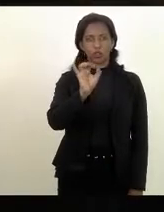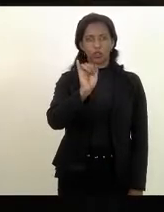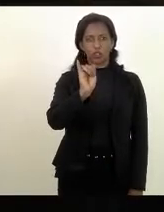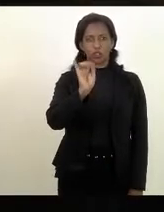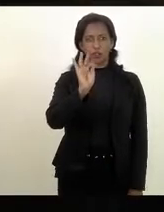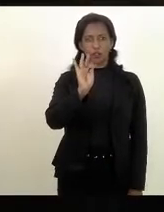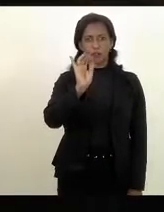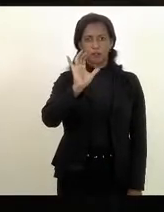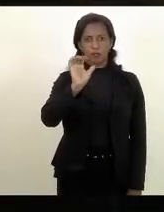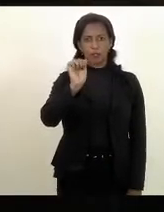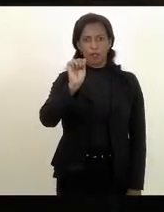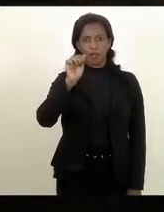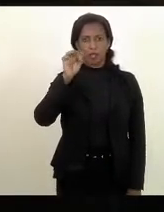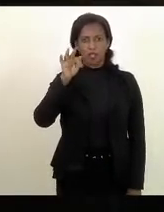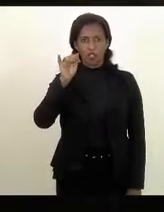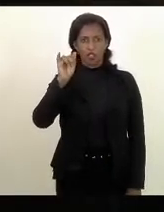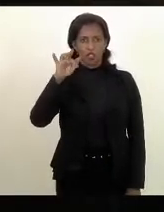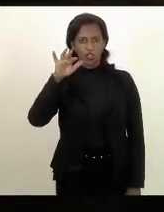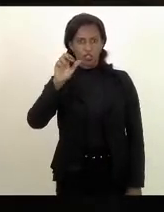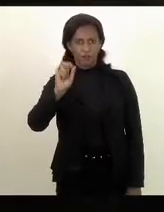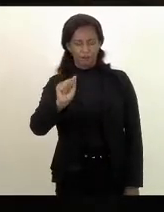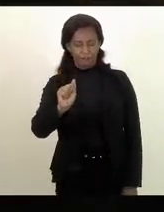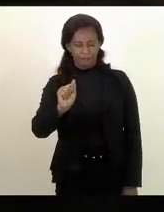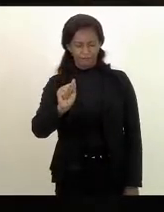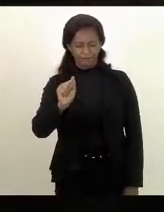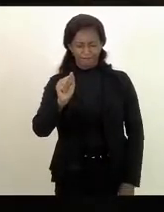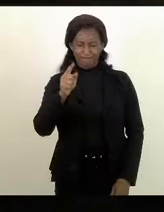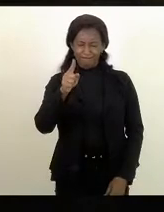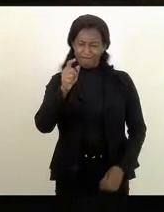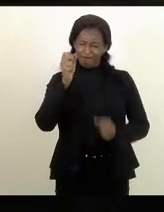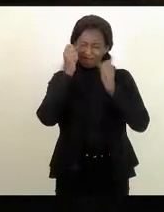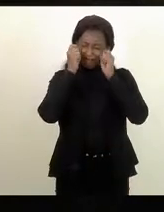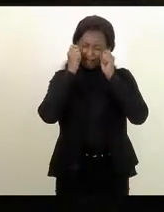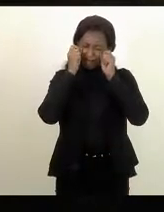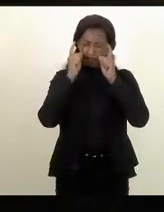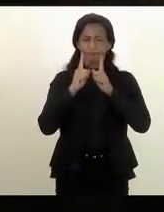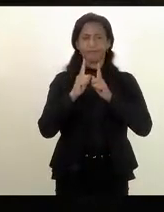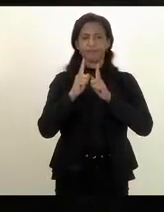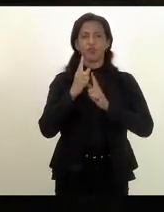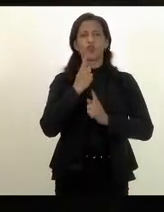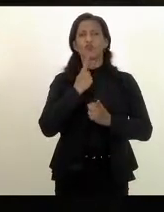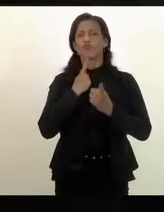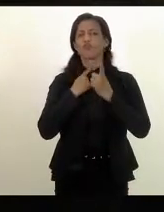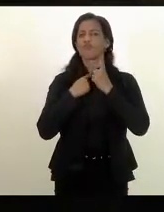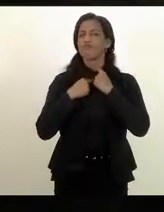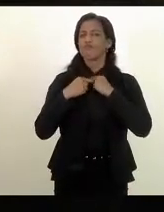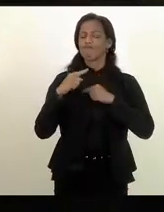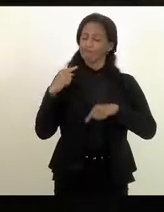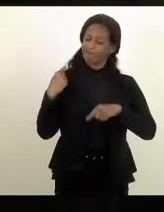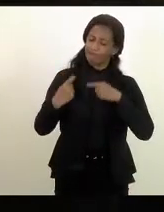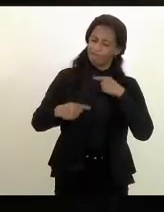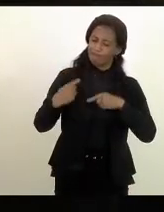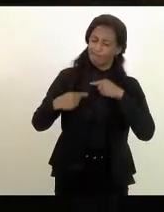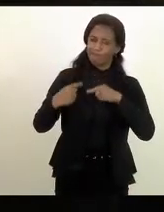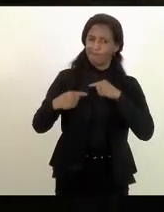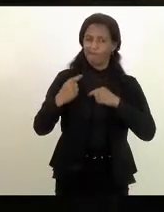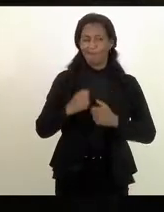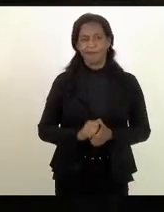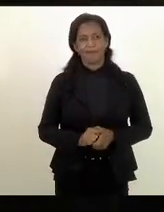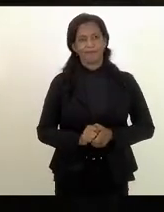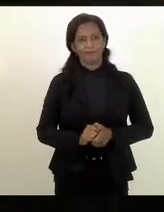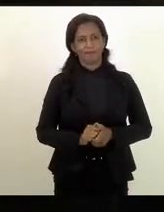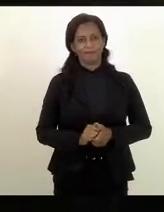e me me despertou o desejo de debater a matéria de tantas e belas